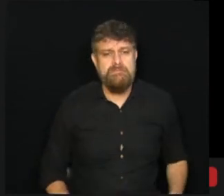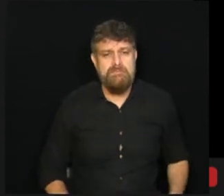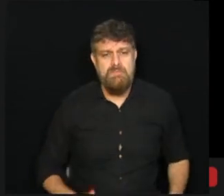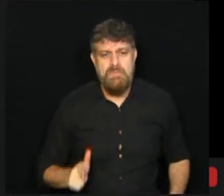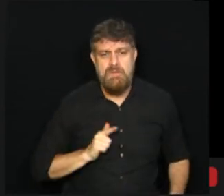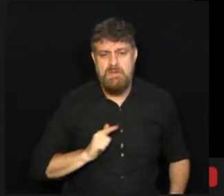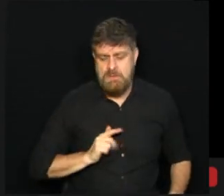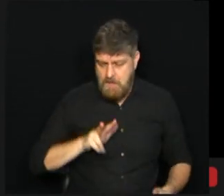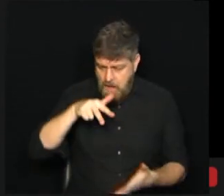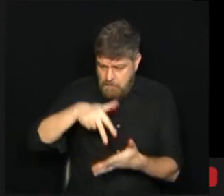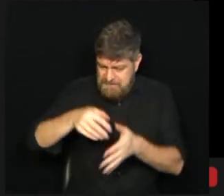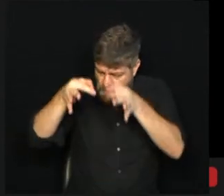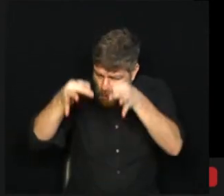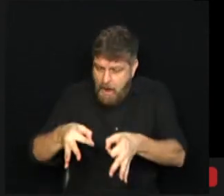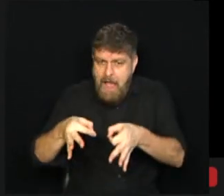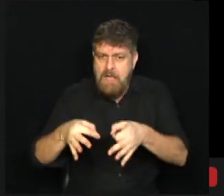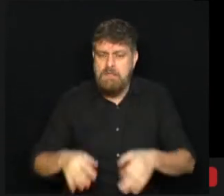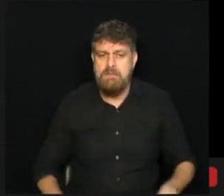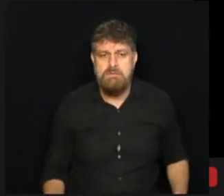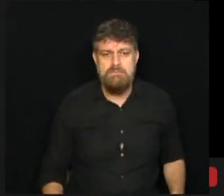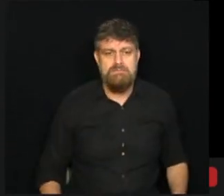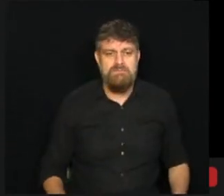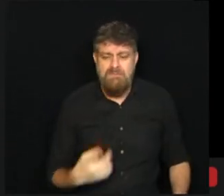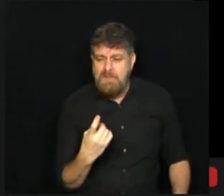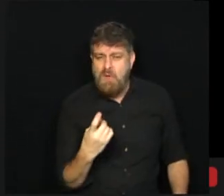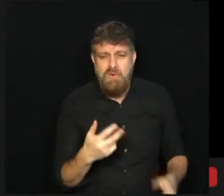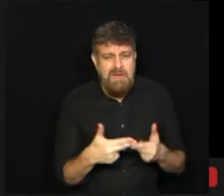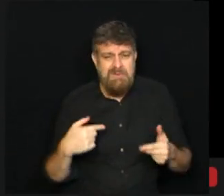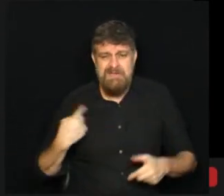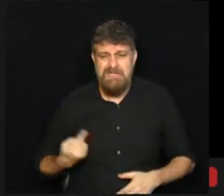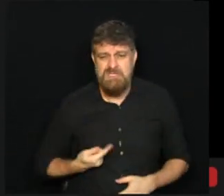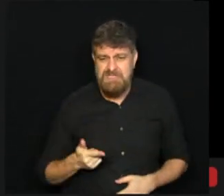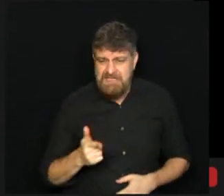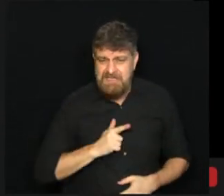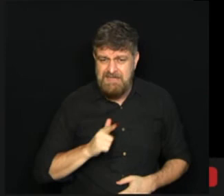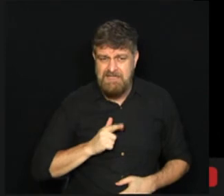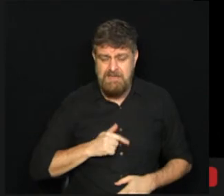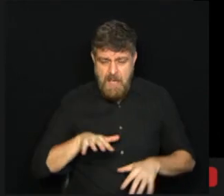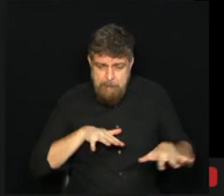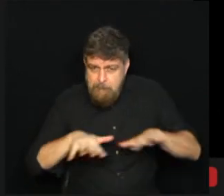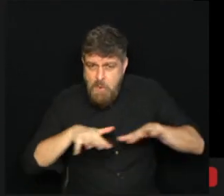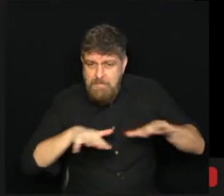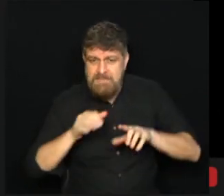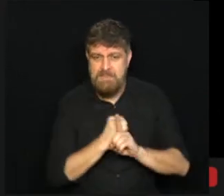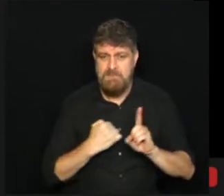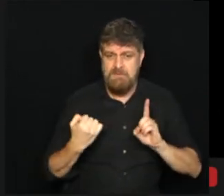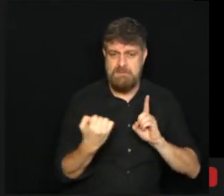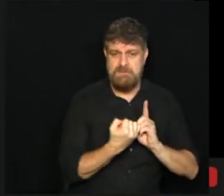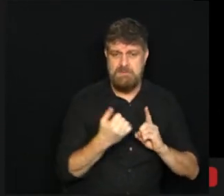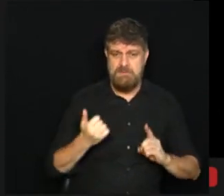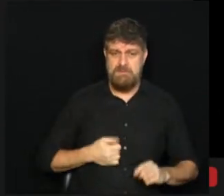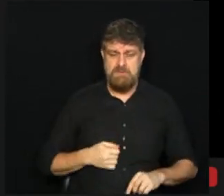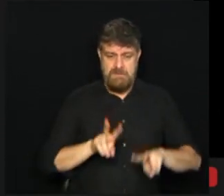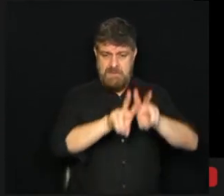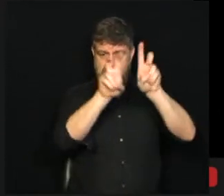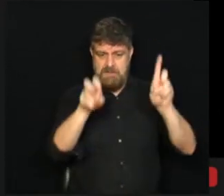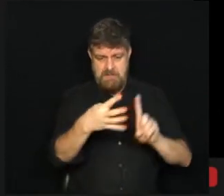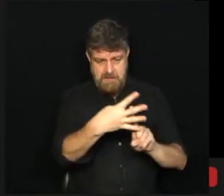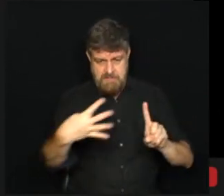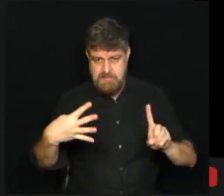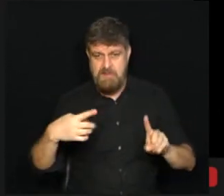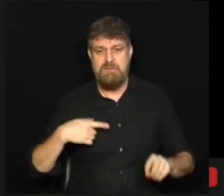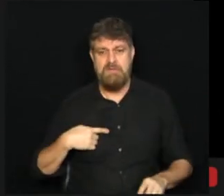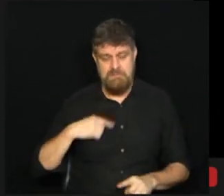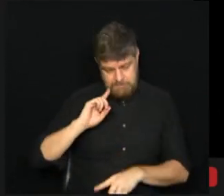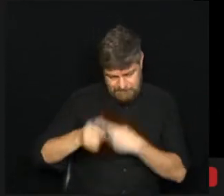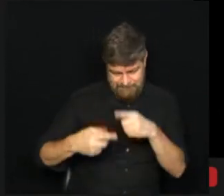posição correta. E a única coisa que nós temos que ter presente é quanto mais mobilização social tiver em torno desses temas, mais